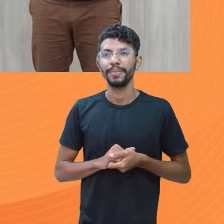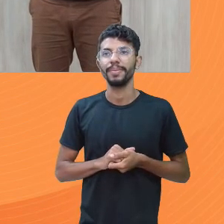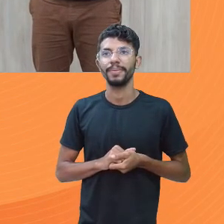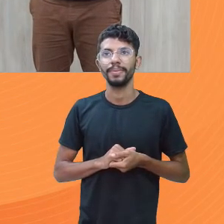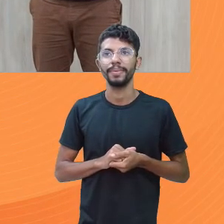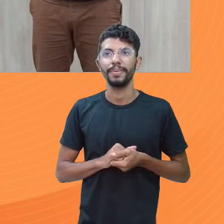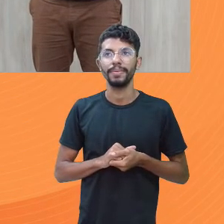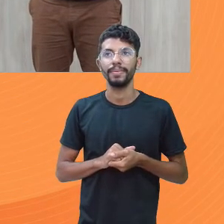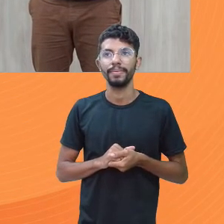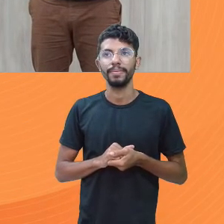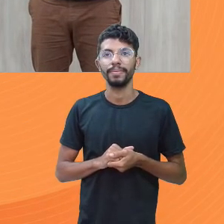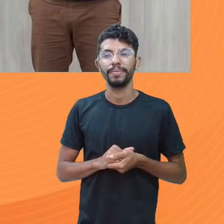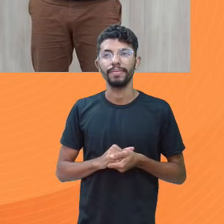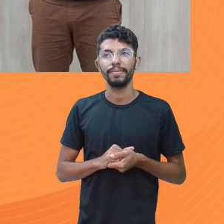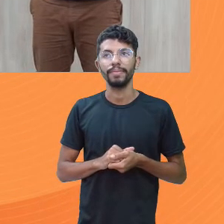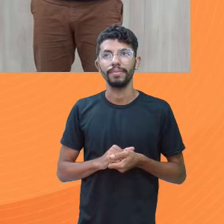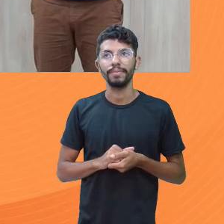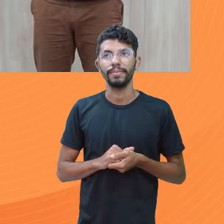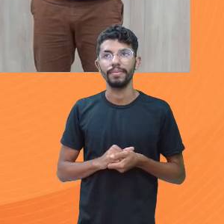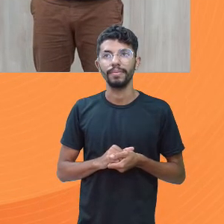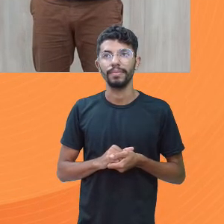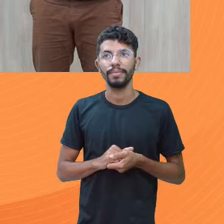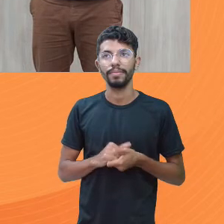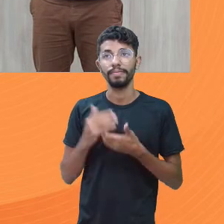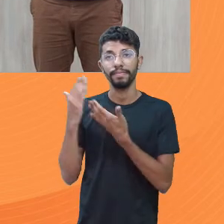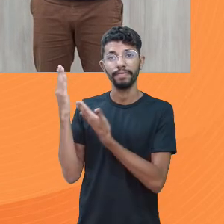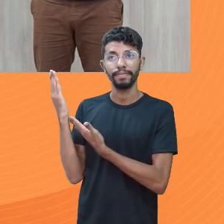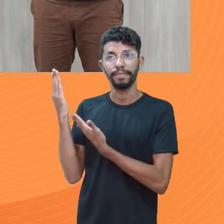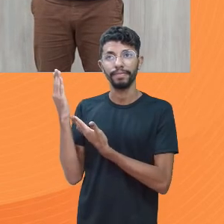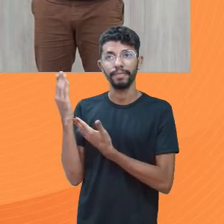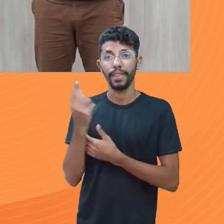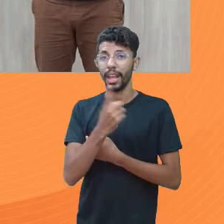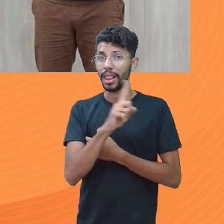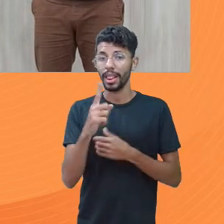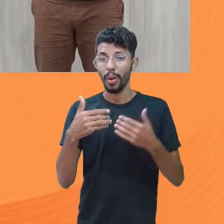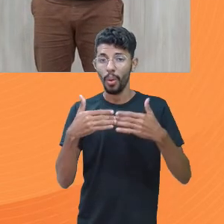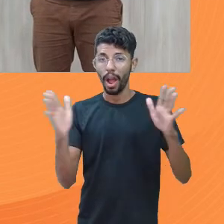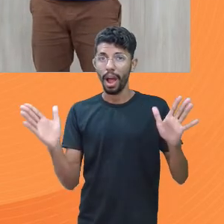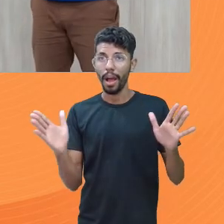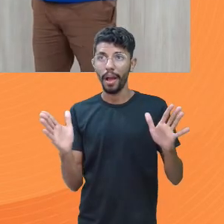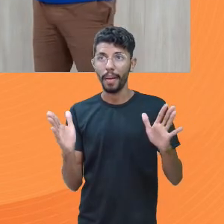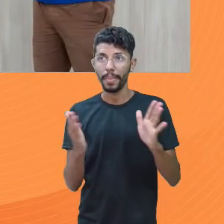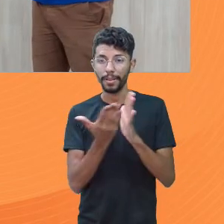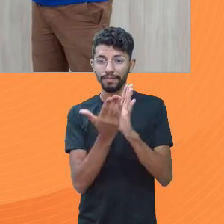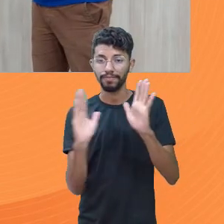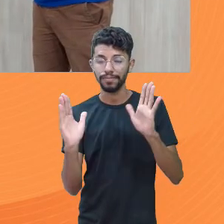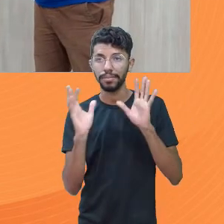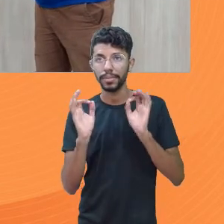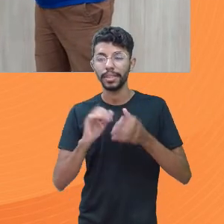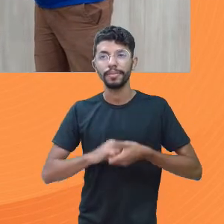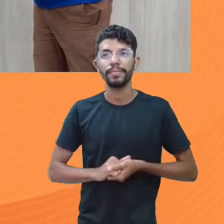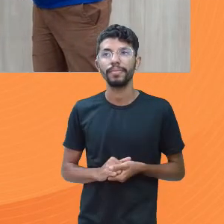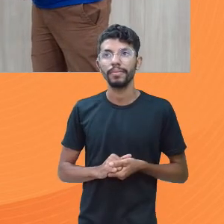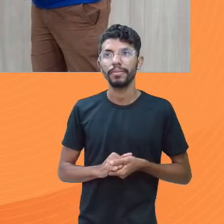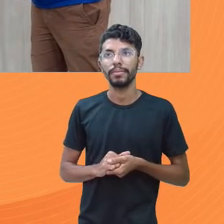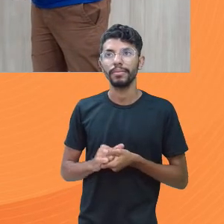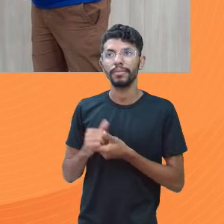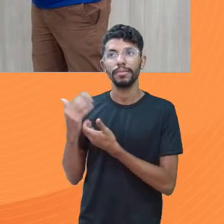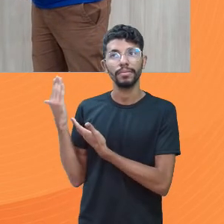beleza? Então, ó, do not open, gate, não abra o portão. Stop, do not